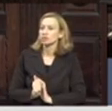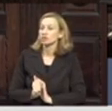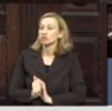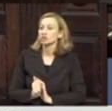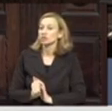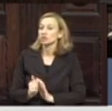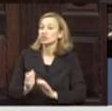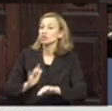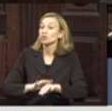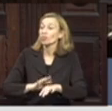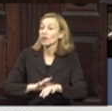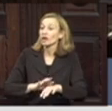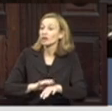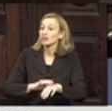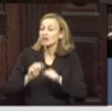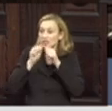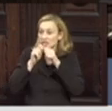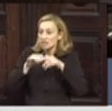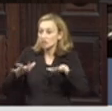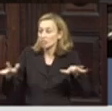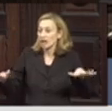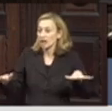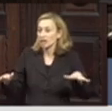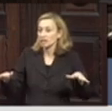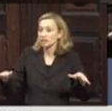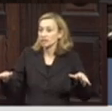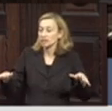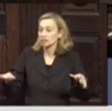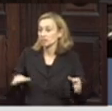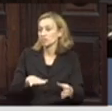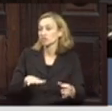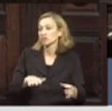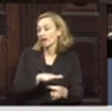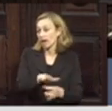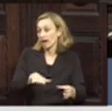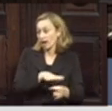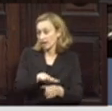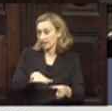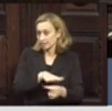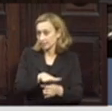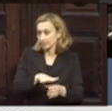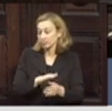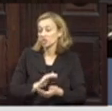com a presença de grande quantidade de primatas, de macacos,